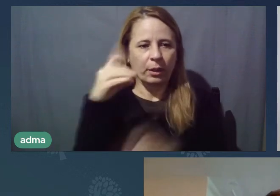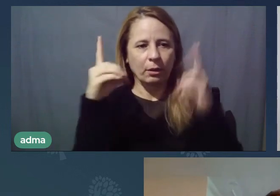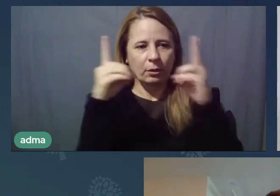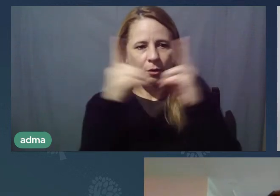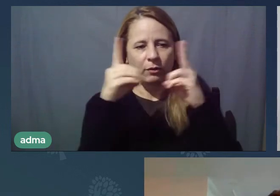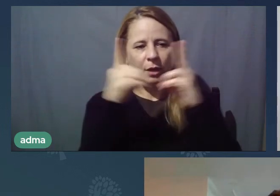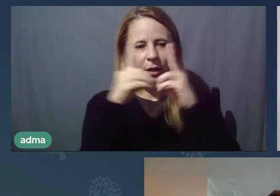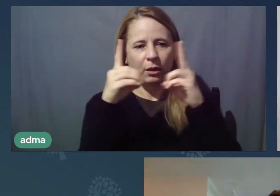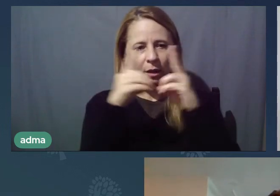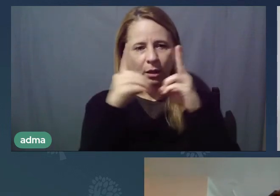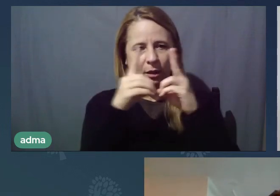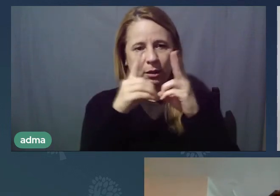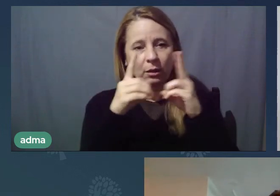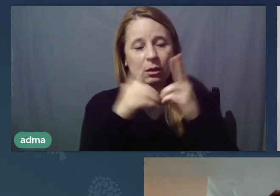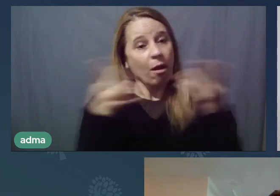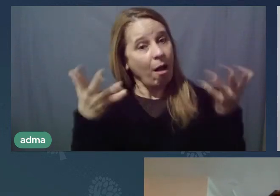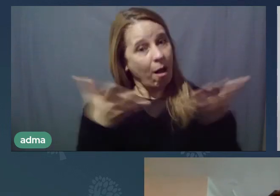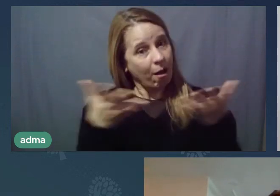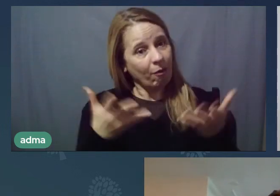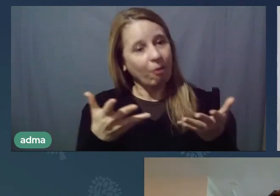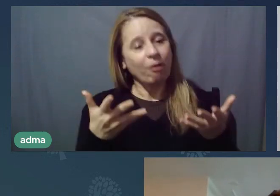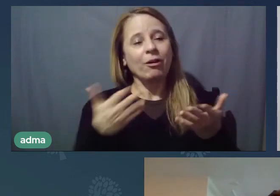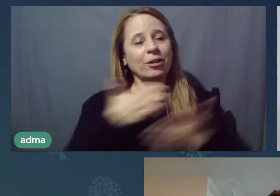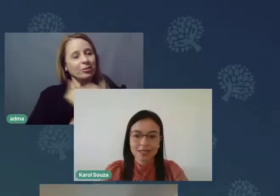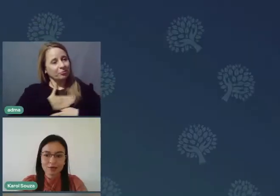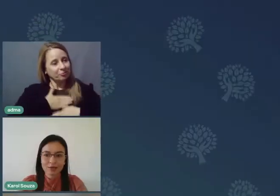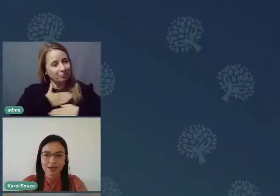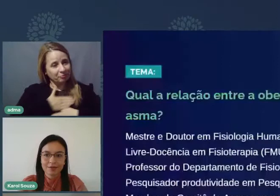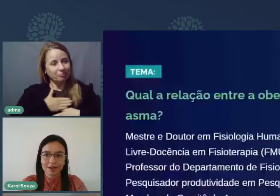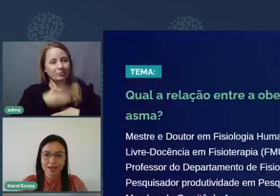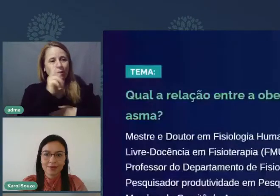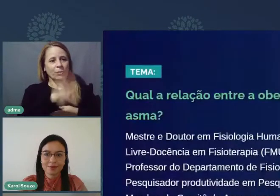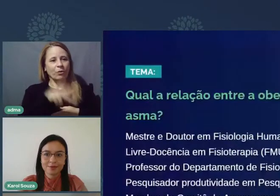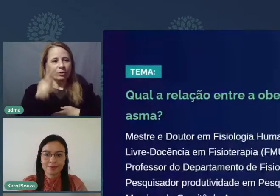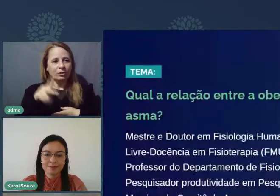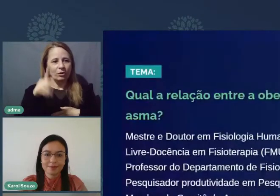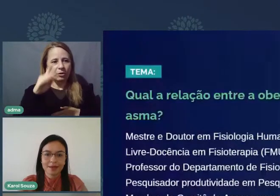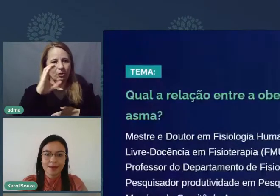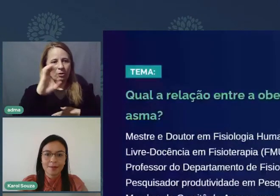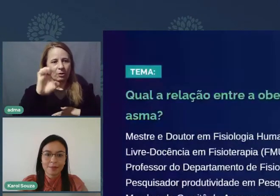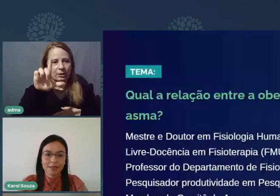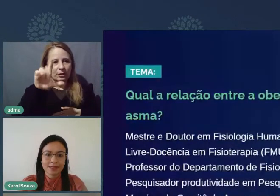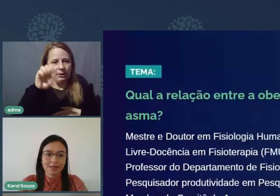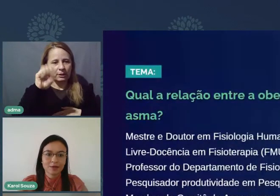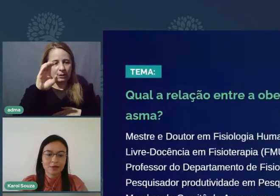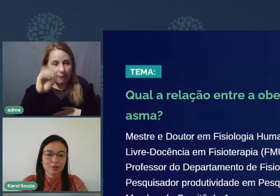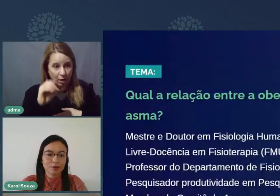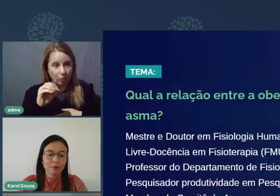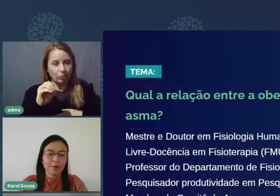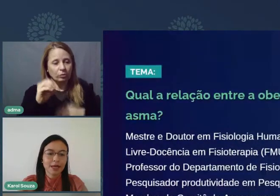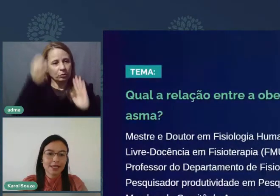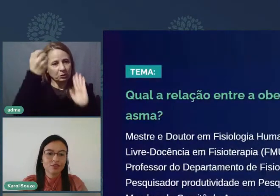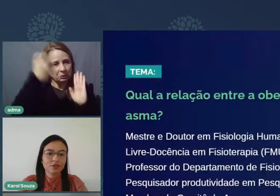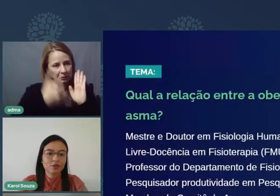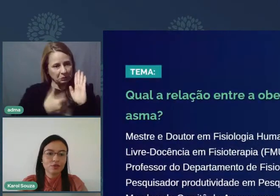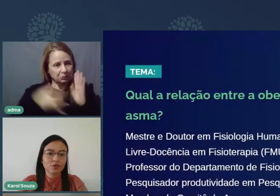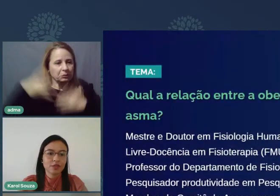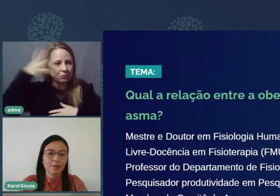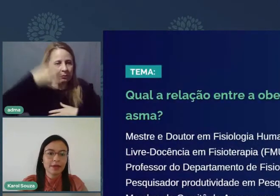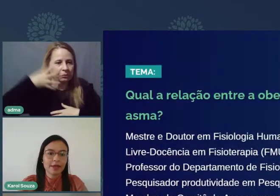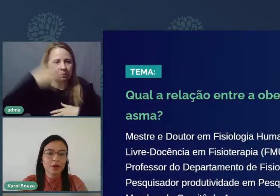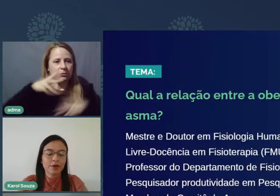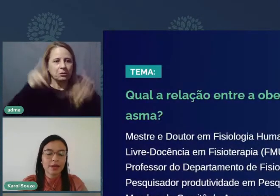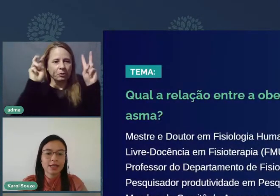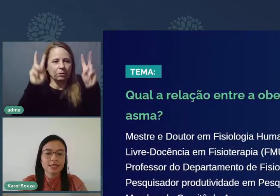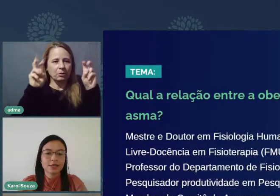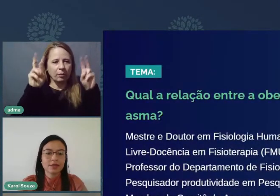e agora tenho o grande prazer de apresentar o professor Celso Carvalho para apresentar nossa próxima palestra, cujo